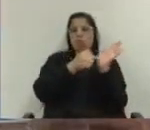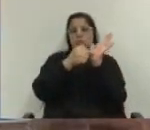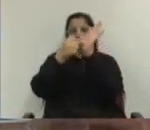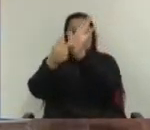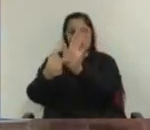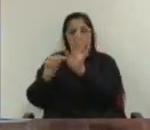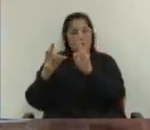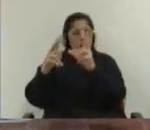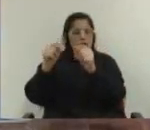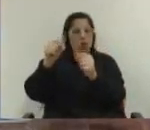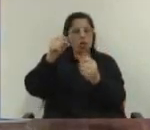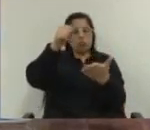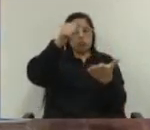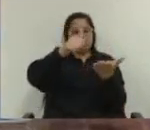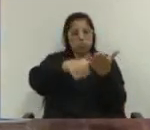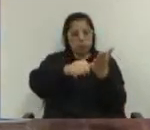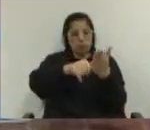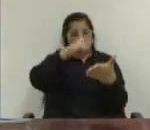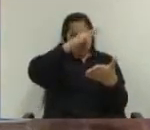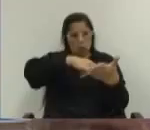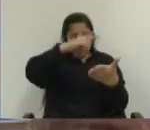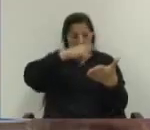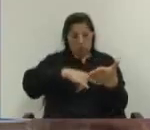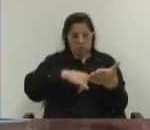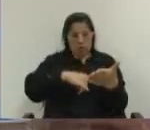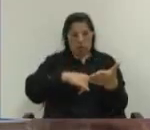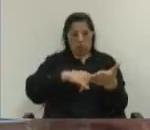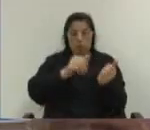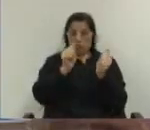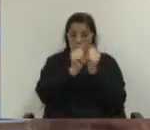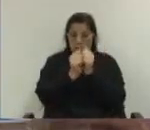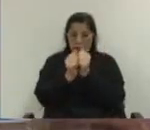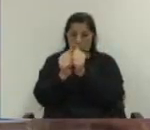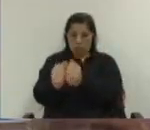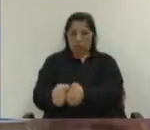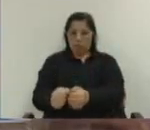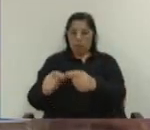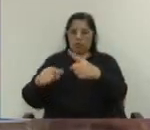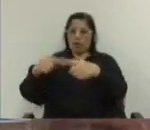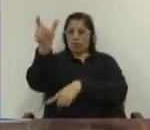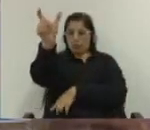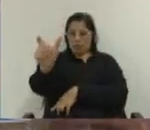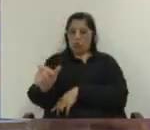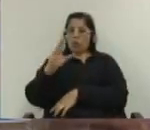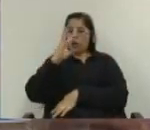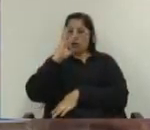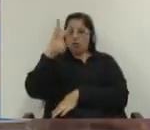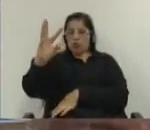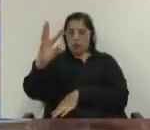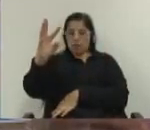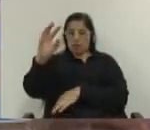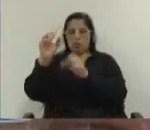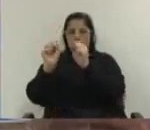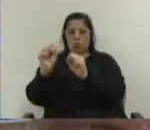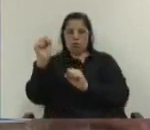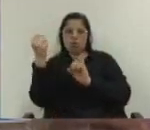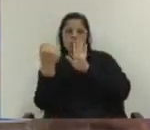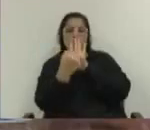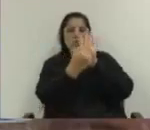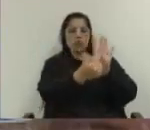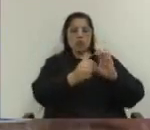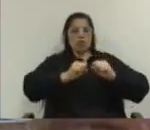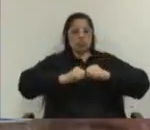a instruírem, para que, no prazo de 10 dias, apresente defesa prévia, por escrito,